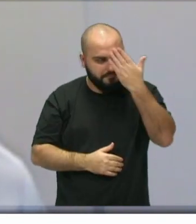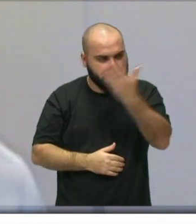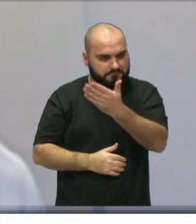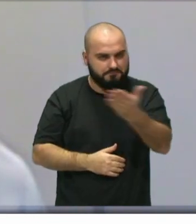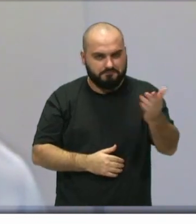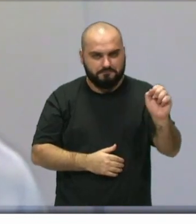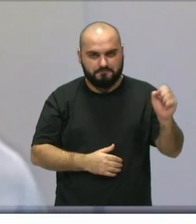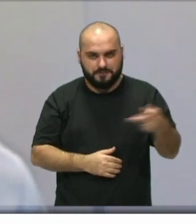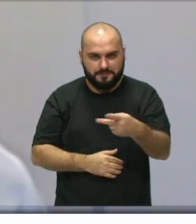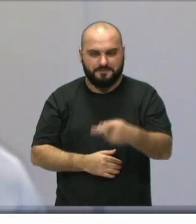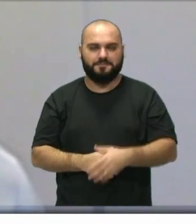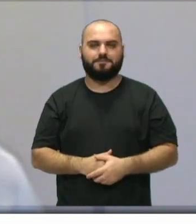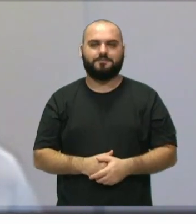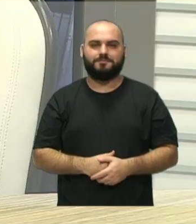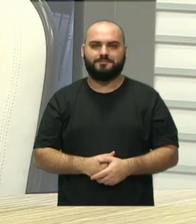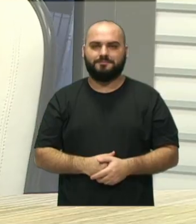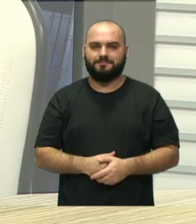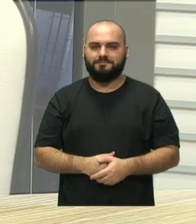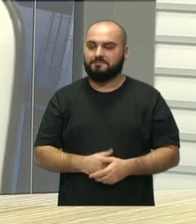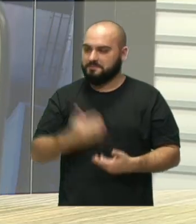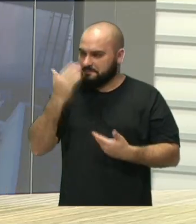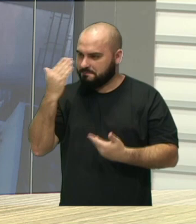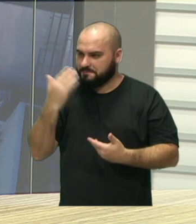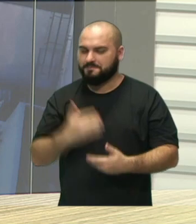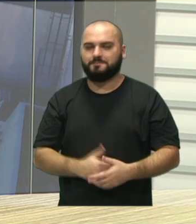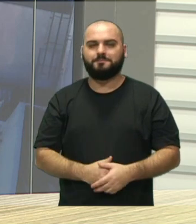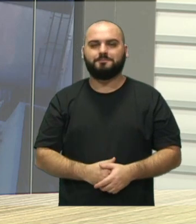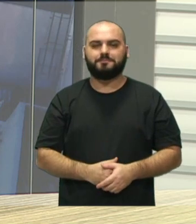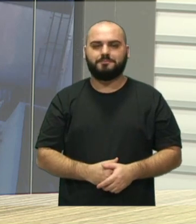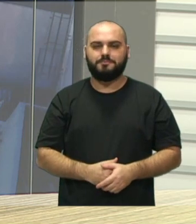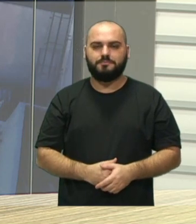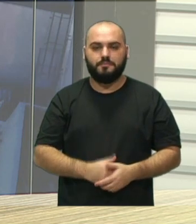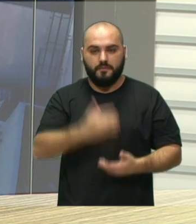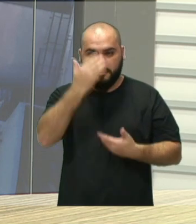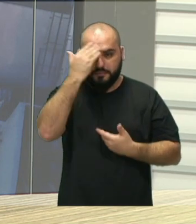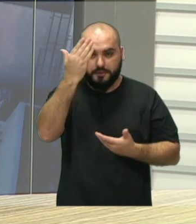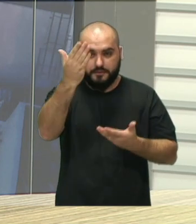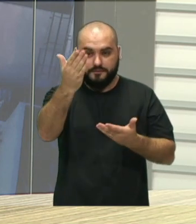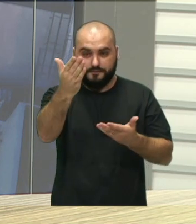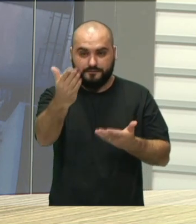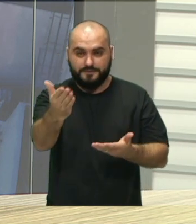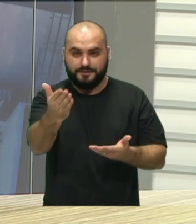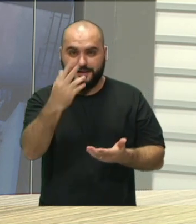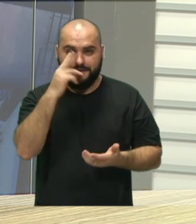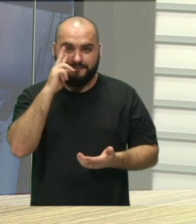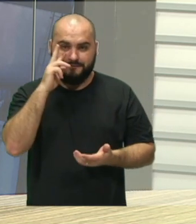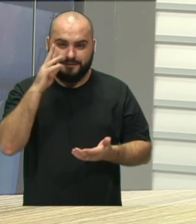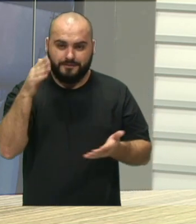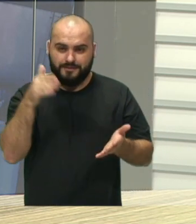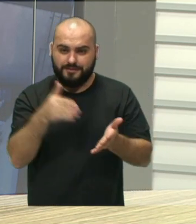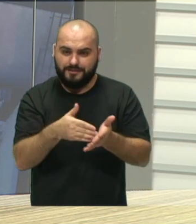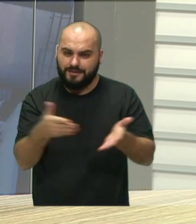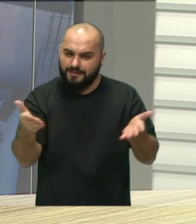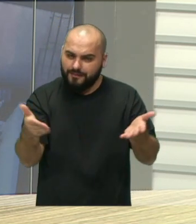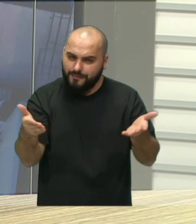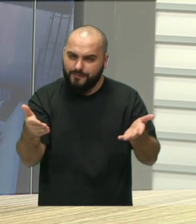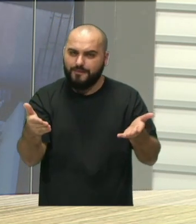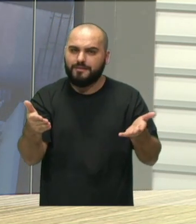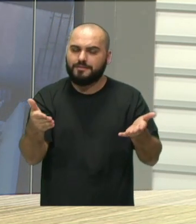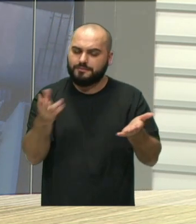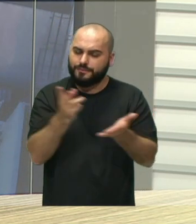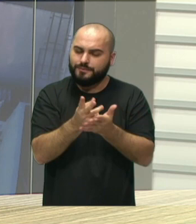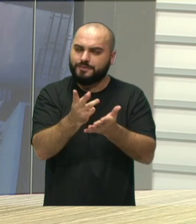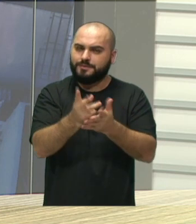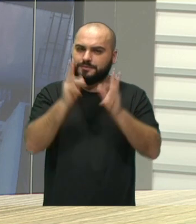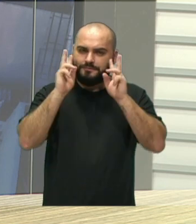pela oportunidade. Muitíssimo obrigada. E obrigada a você que nos acompanhou até aqui também. Continue assistindo a